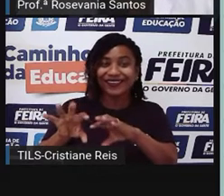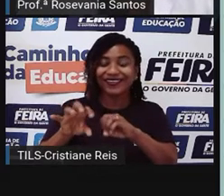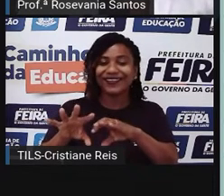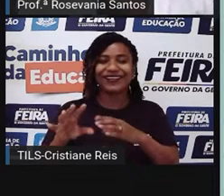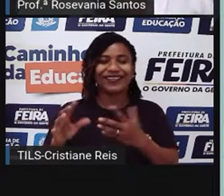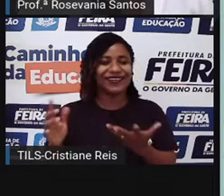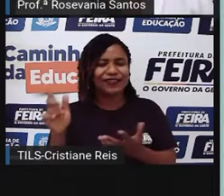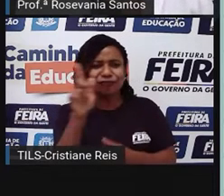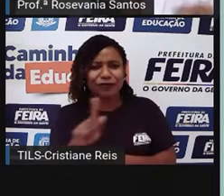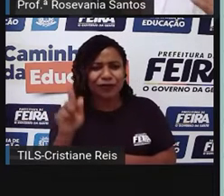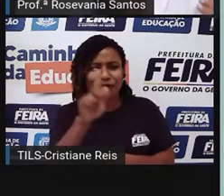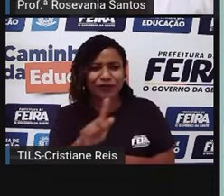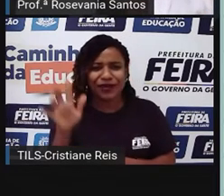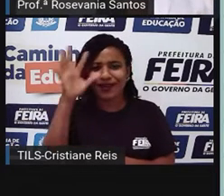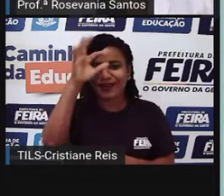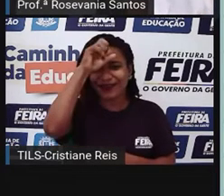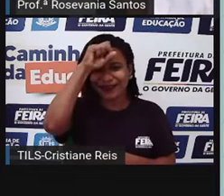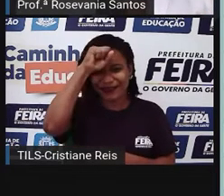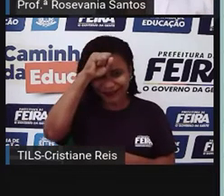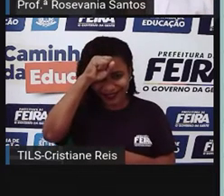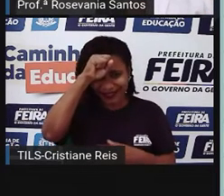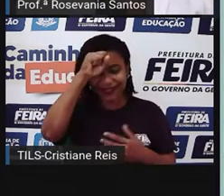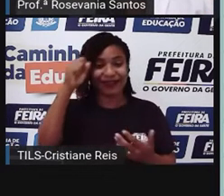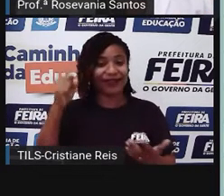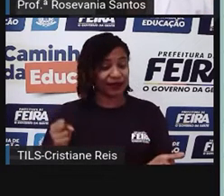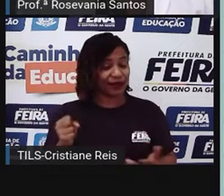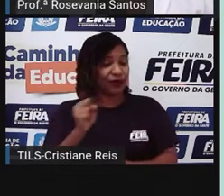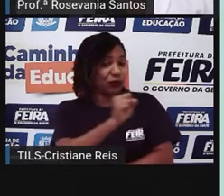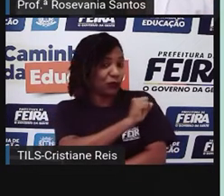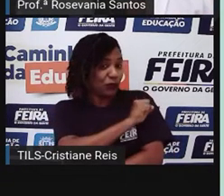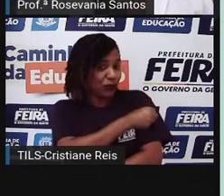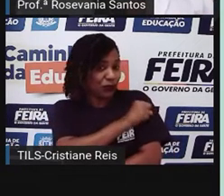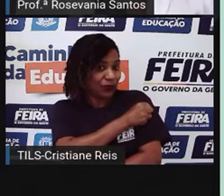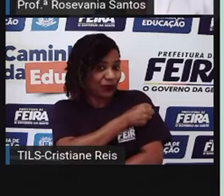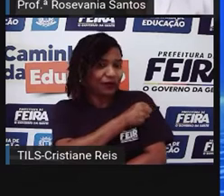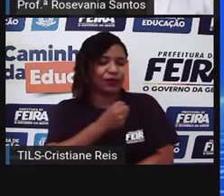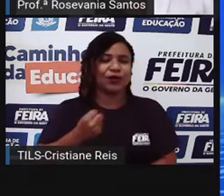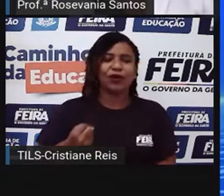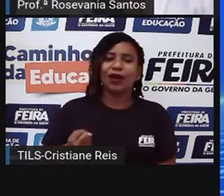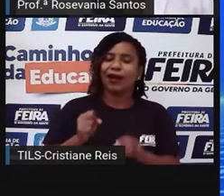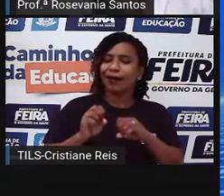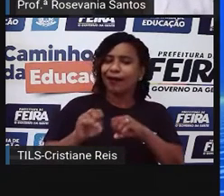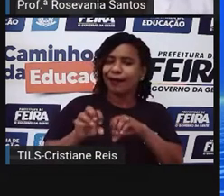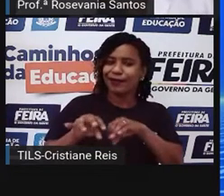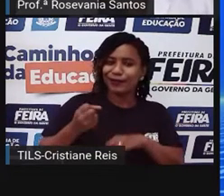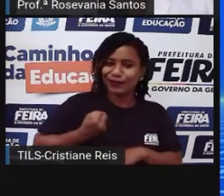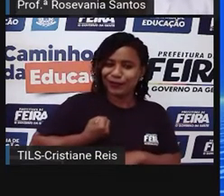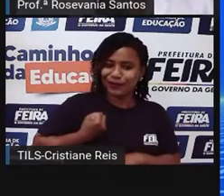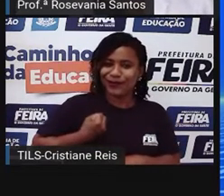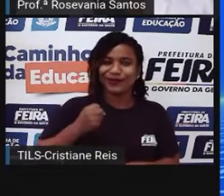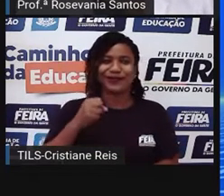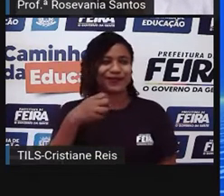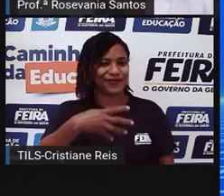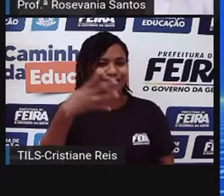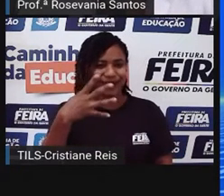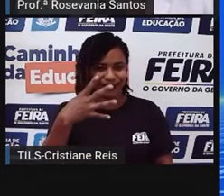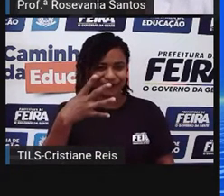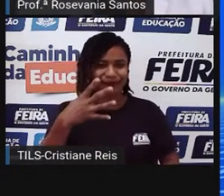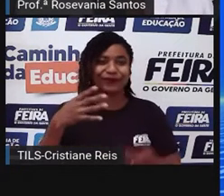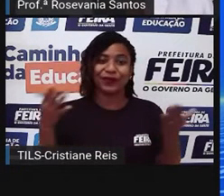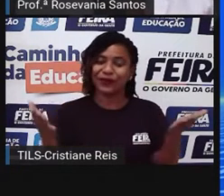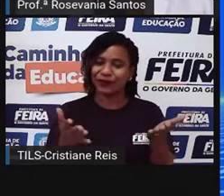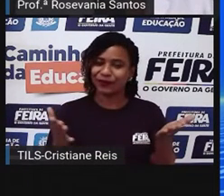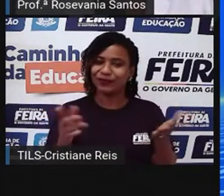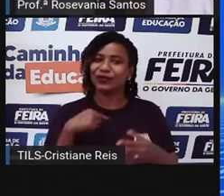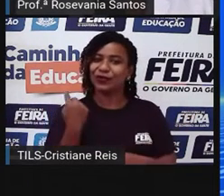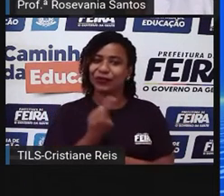oitavo ano e a nossa aula 4, né? Então, o que que nós vamos, né, trabalhar na aula de hoje? Nós vamos falar sobre o